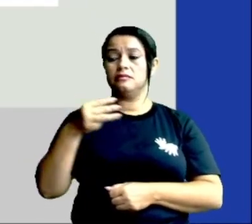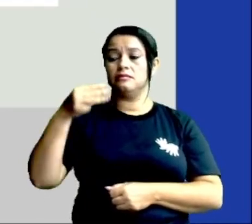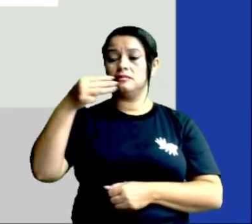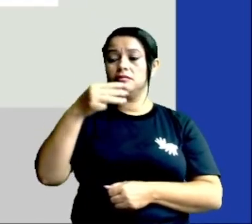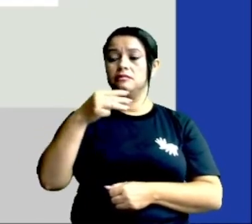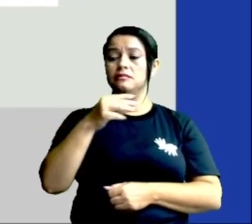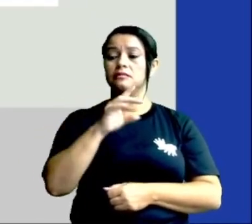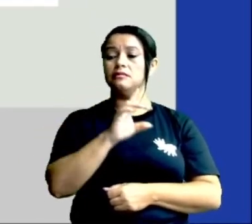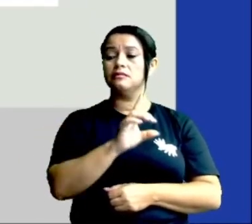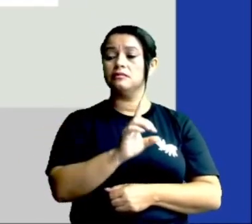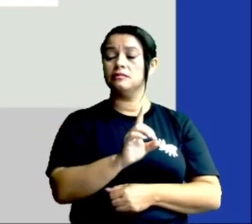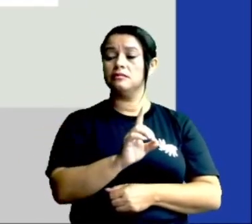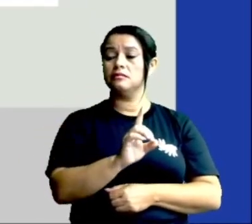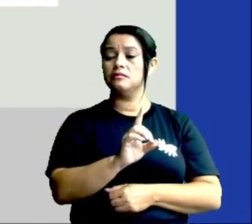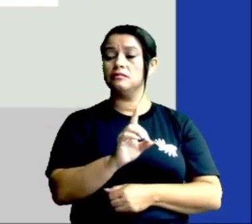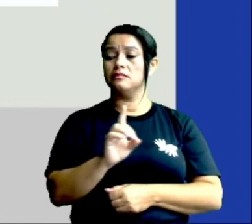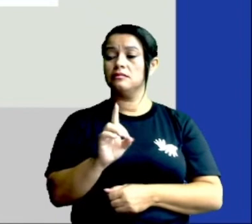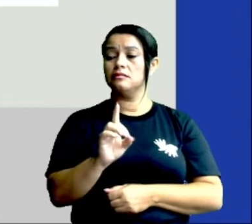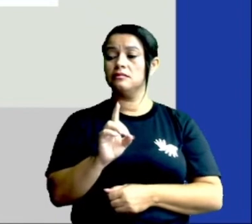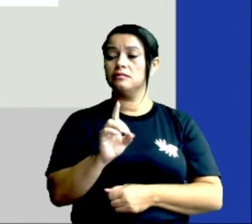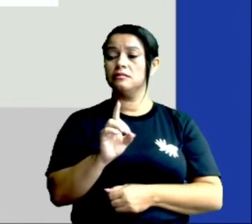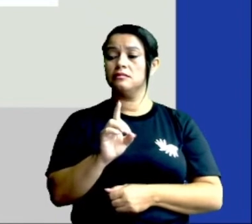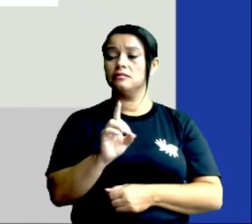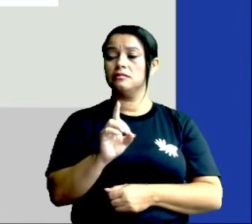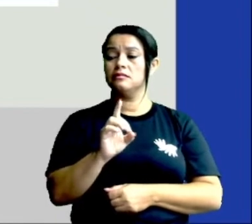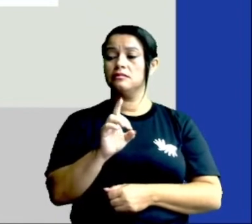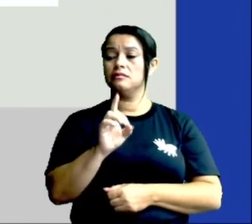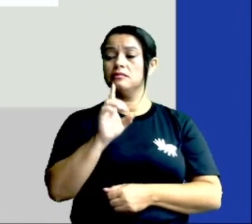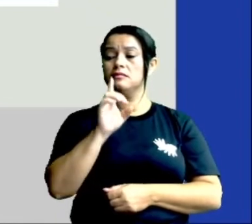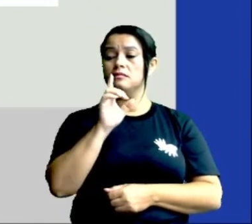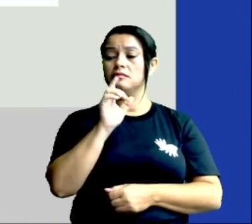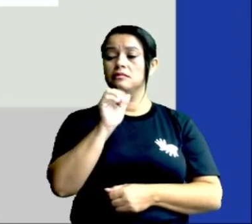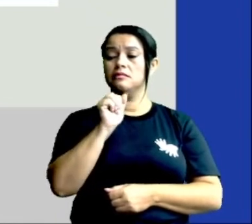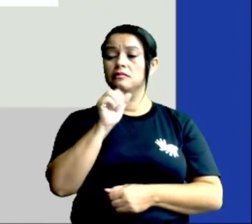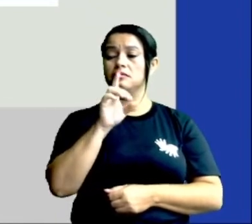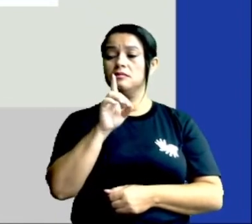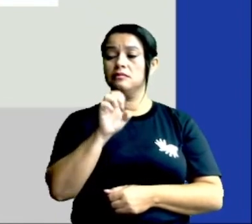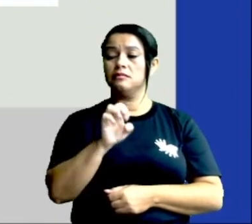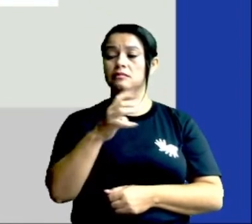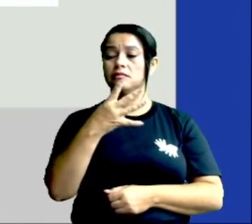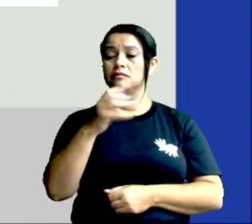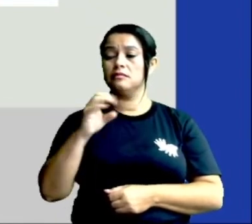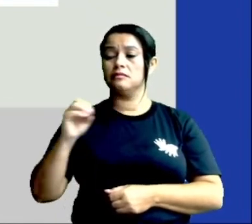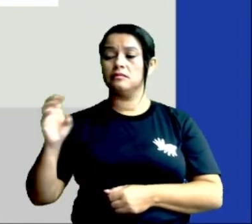decímetros, eu tenho quanto? 400. Ó, outra quantidade, eu tenho